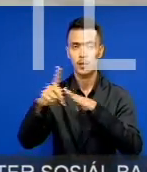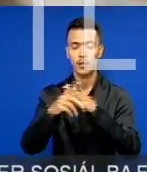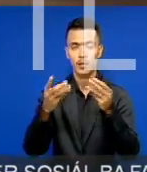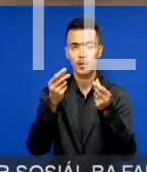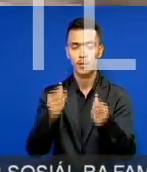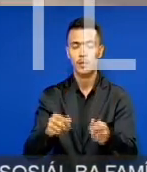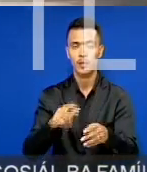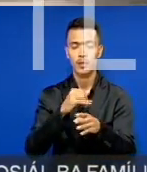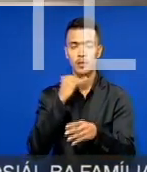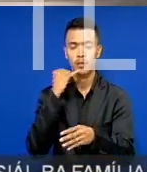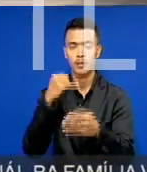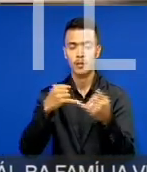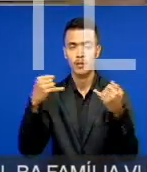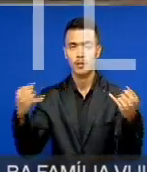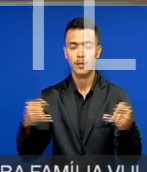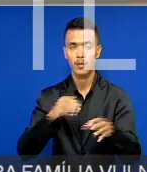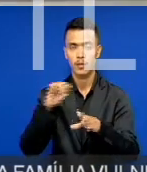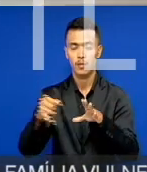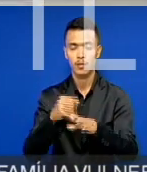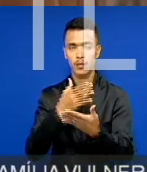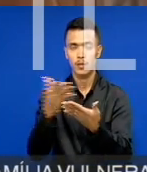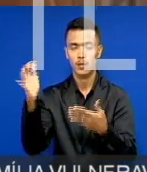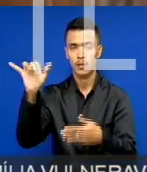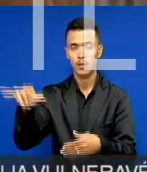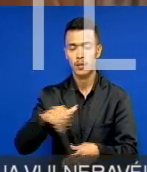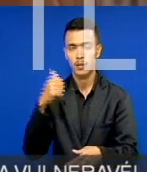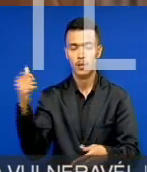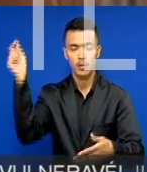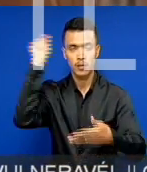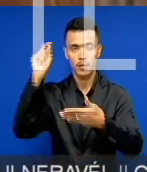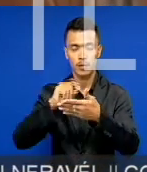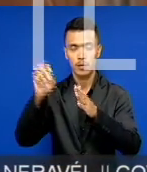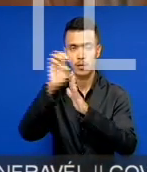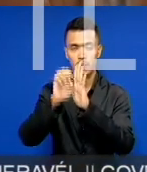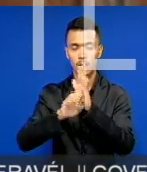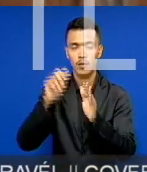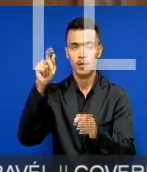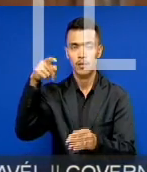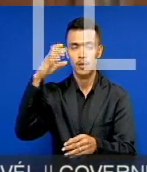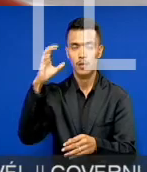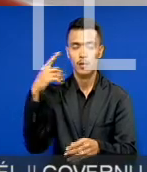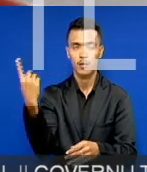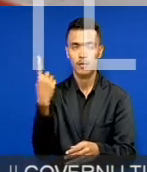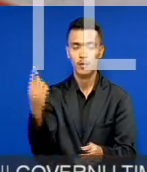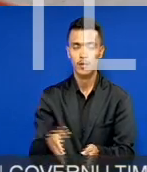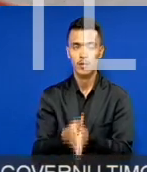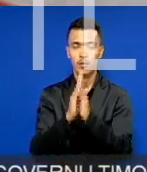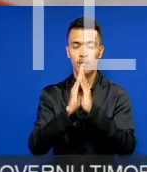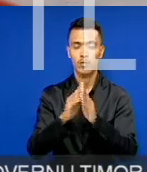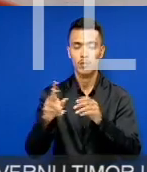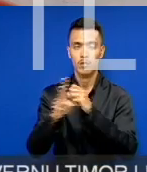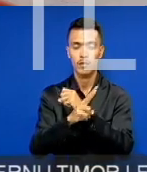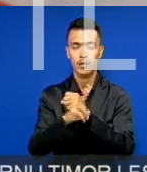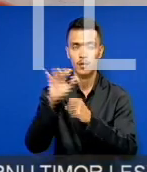semente, arame, inclui material construção sira selutan. Secretário de Estado de Proteção Civil na fatina pela ba vítima sira, la bele fan